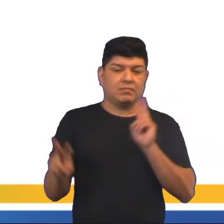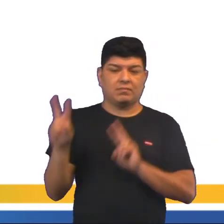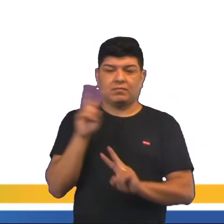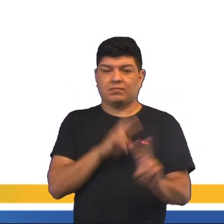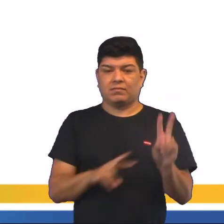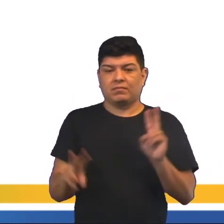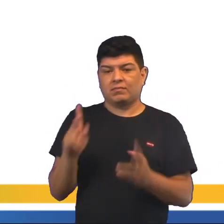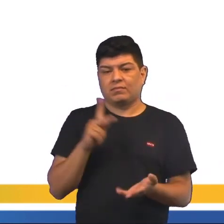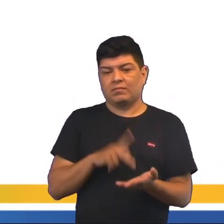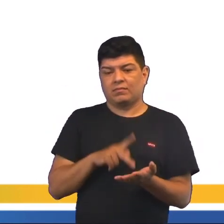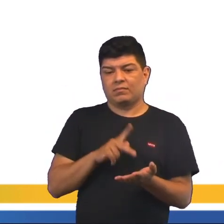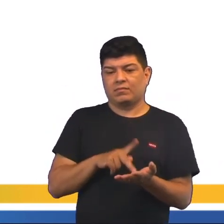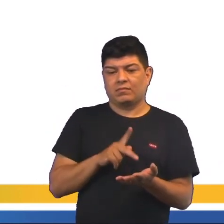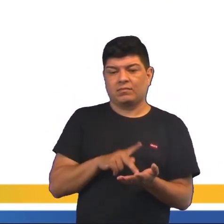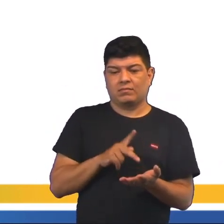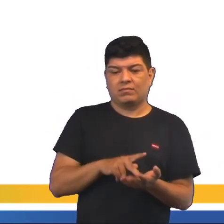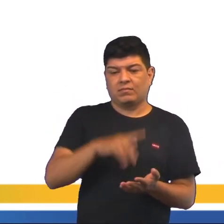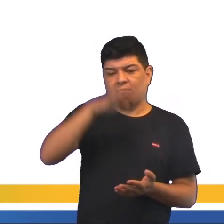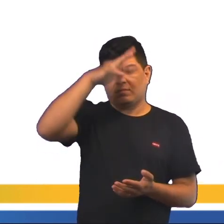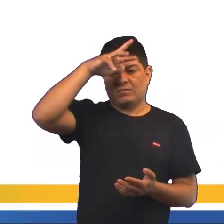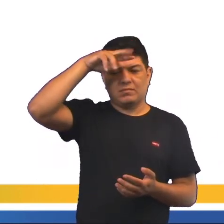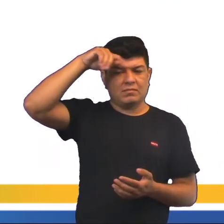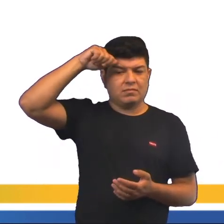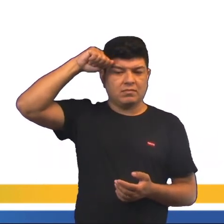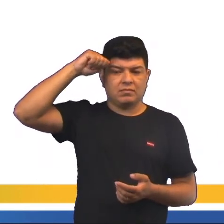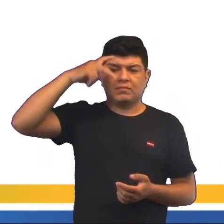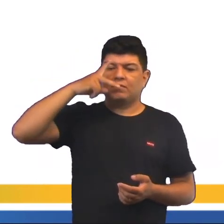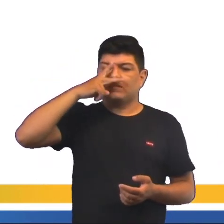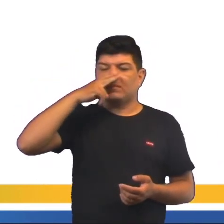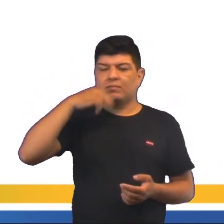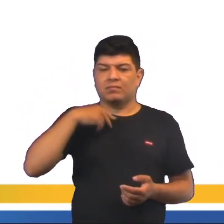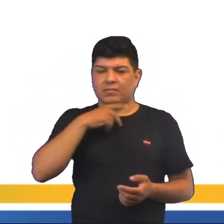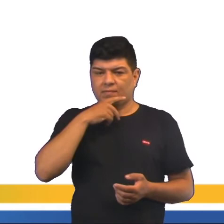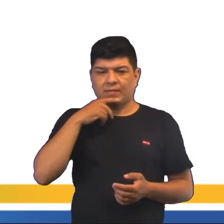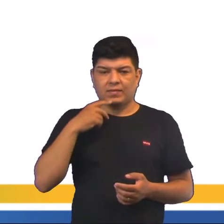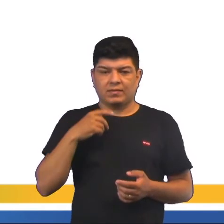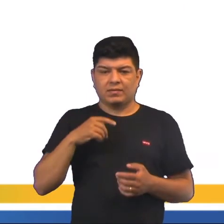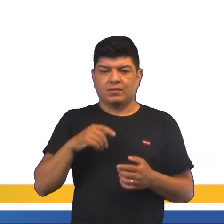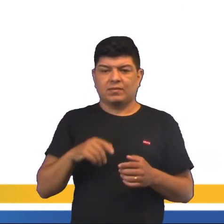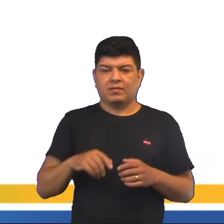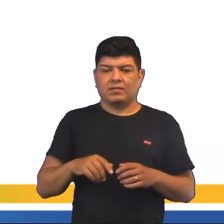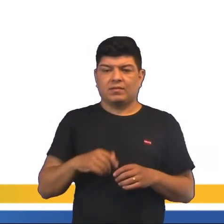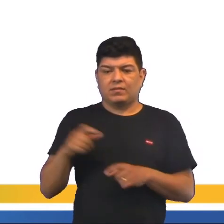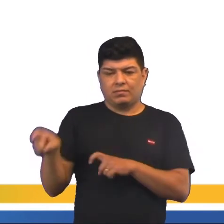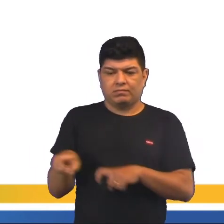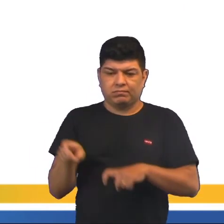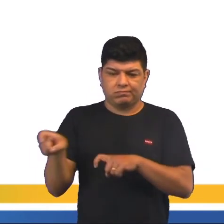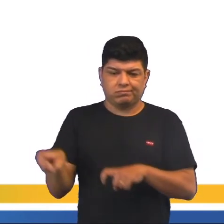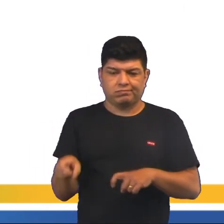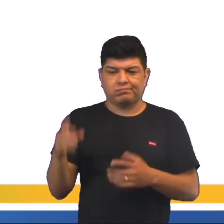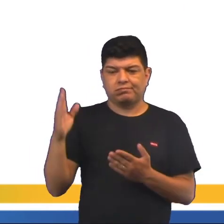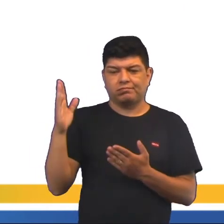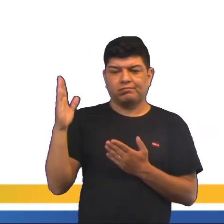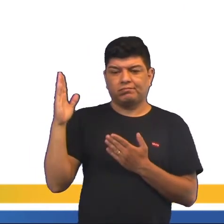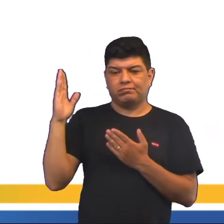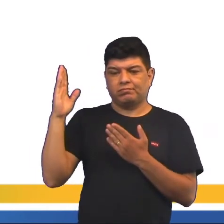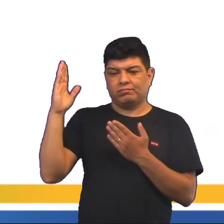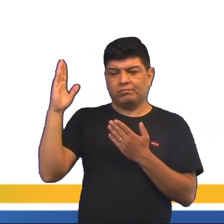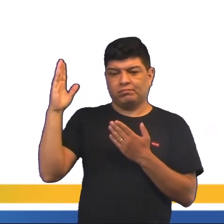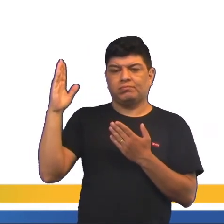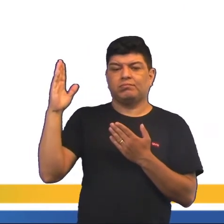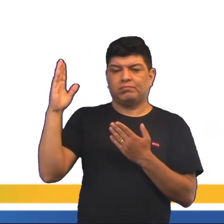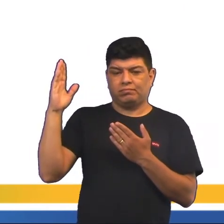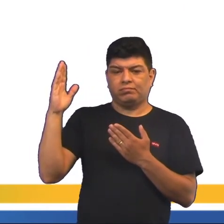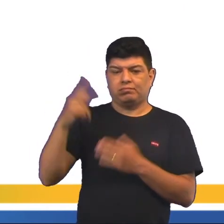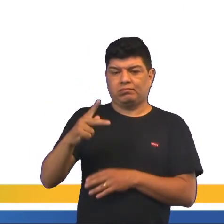na nossa realidade amazônica, é como se fosse uma área de campo. Inclusive tem o nome, o domínio é representado pelo